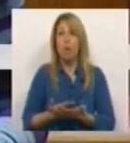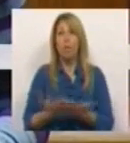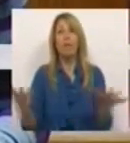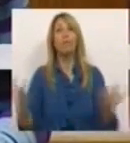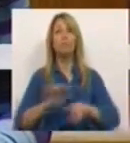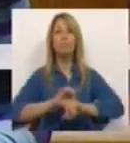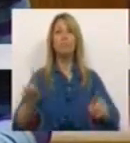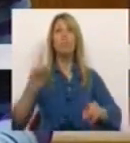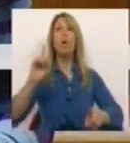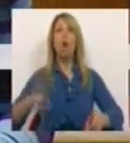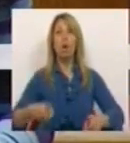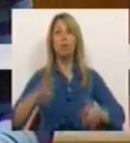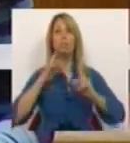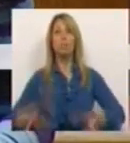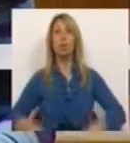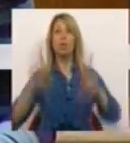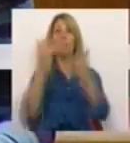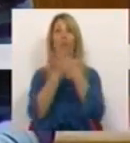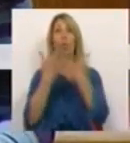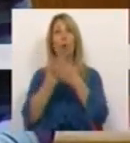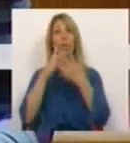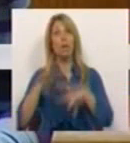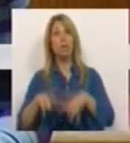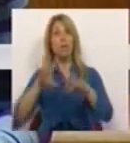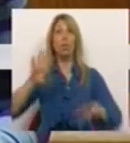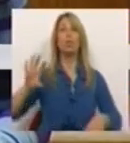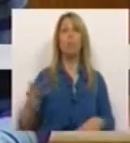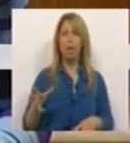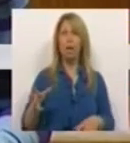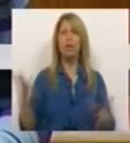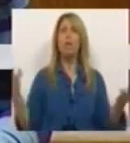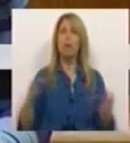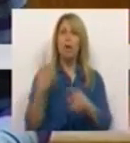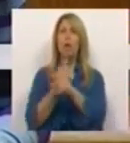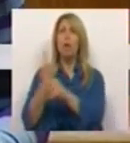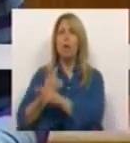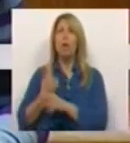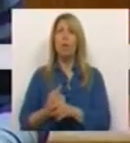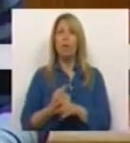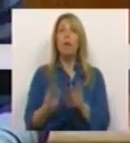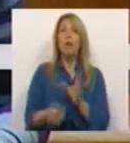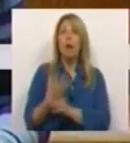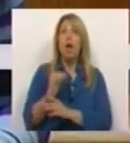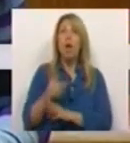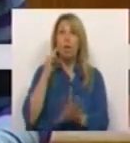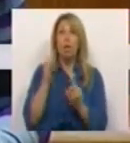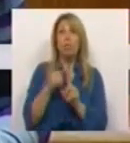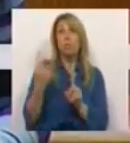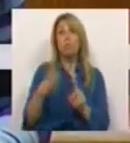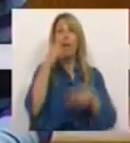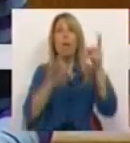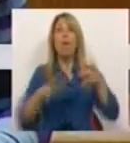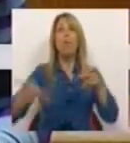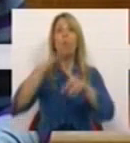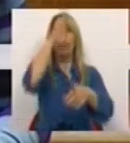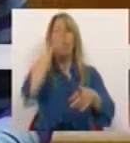a impedir o crescimento económico e o desenvolvimento do nosso país. São instrumentos e mecanismos que foram criados para manter os povos e os